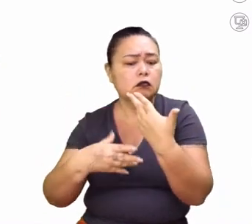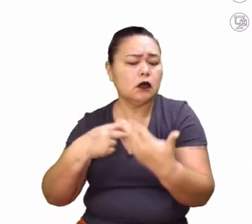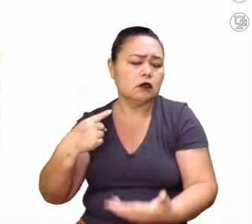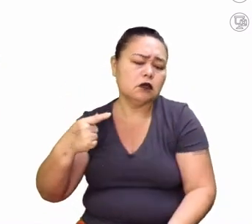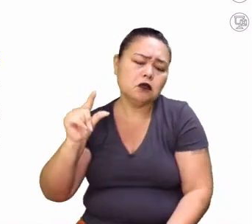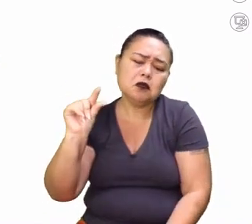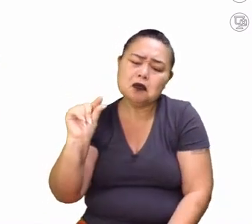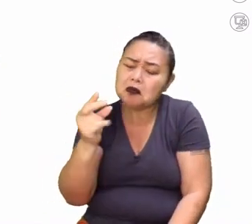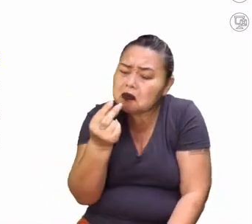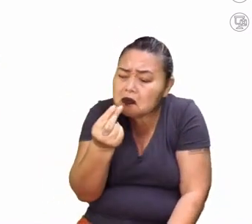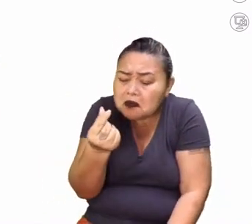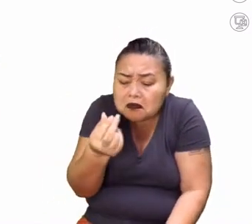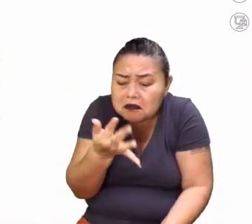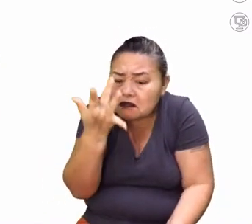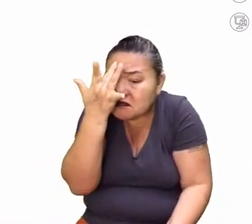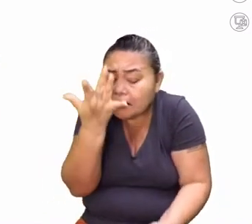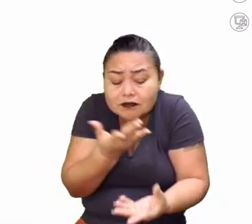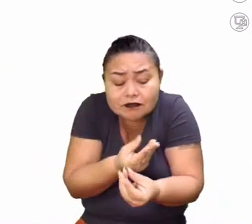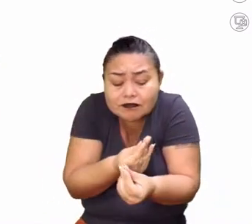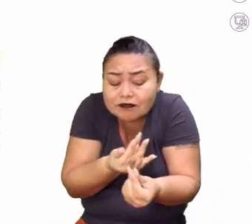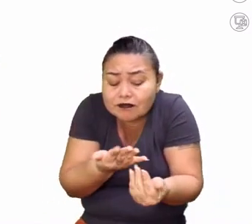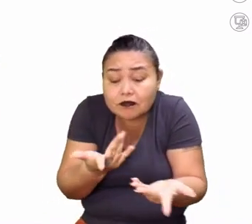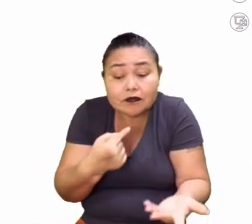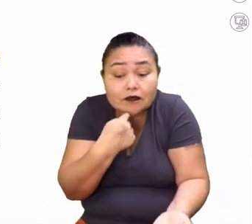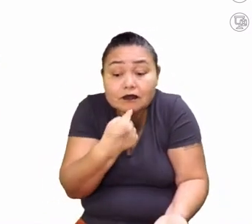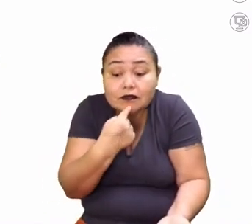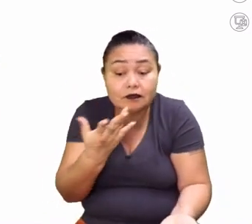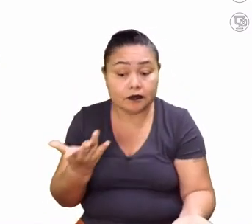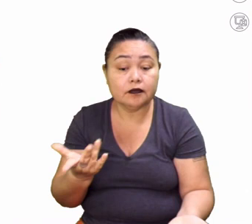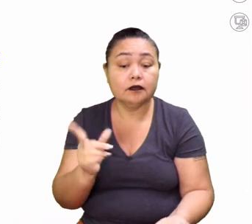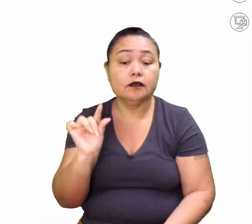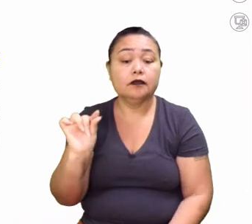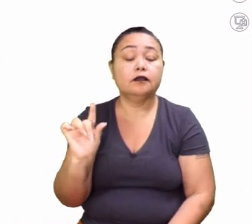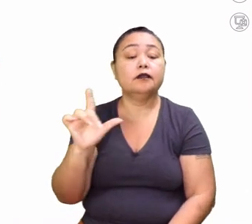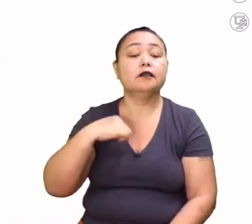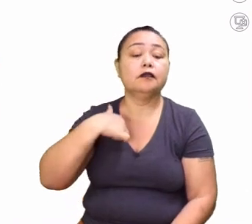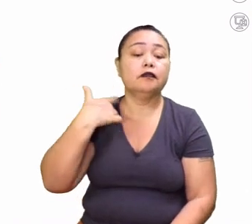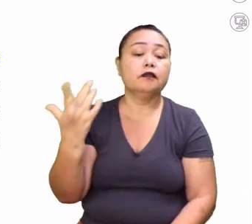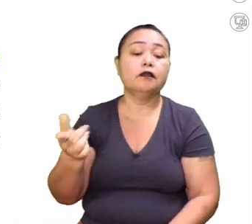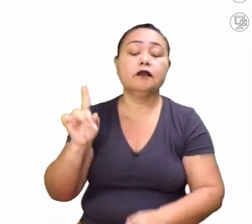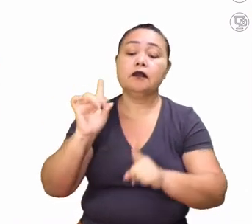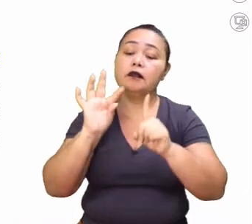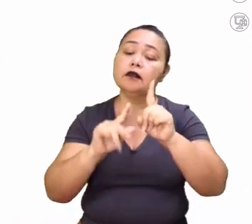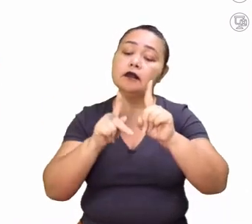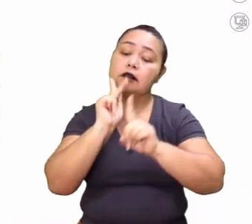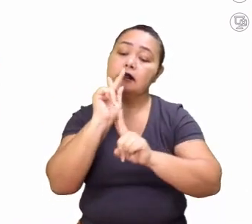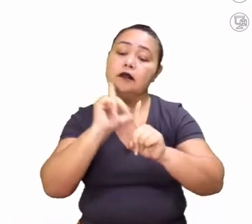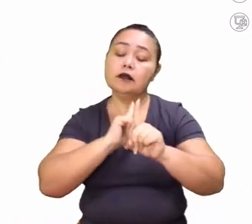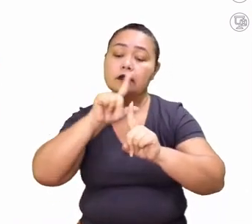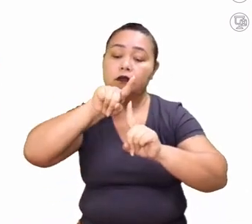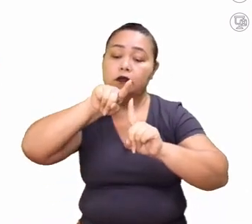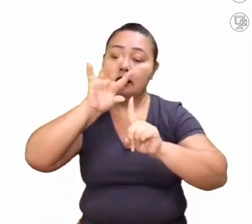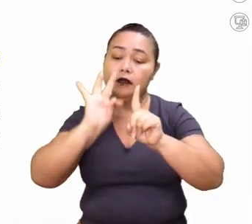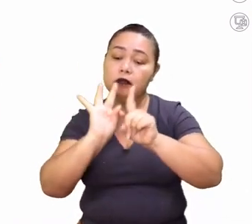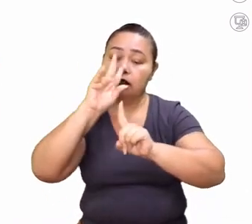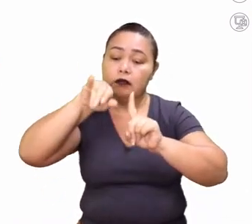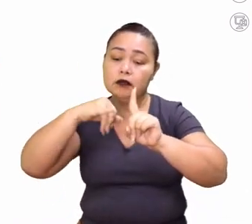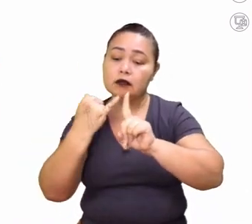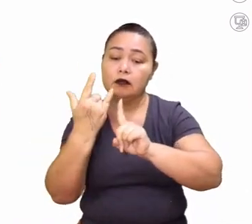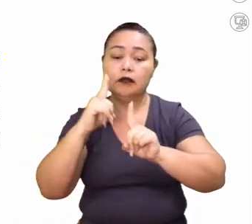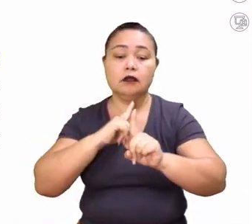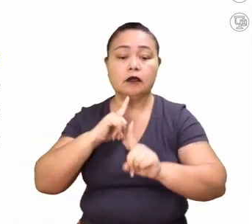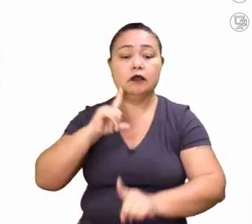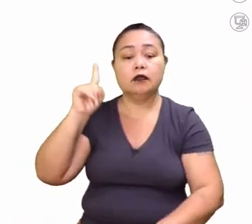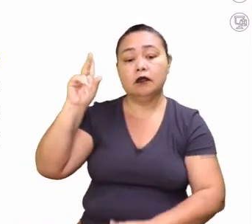muito pequena mesmo mesmo tá então nós temos aí in kelve quantidade de calor em Jaul e a entopia